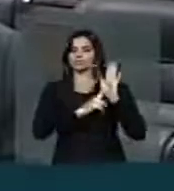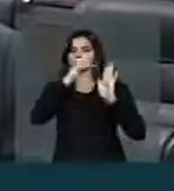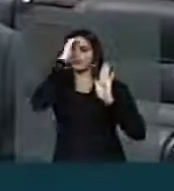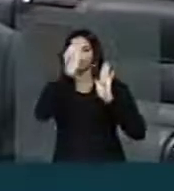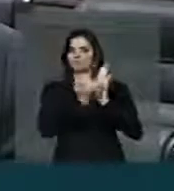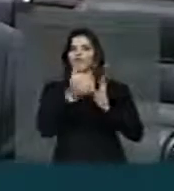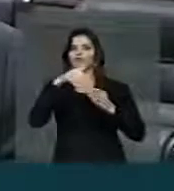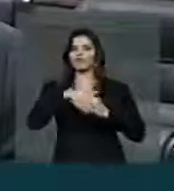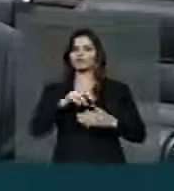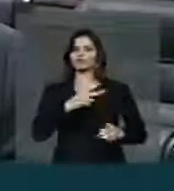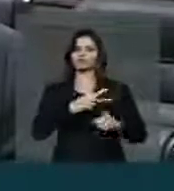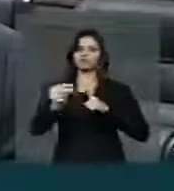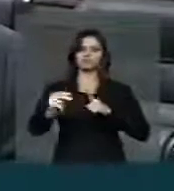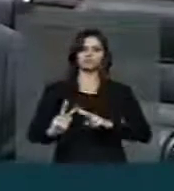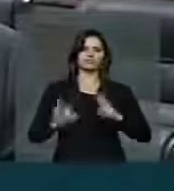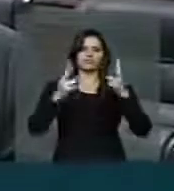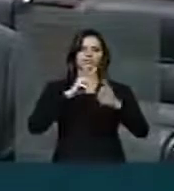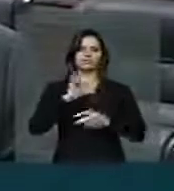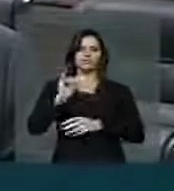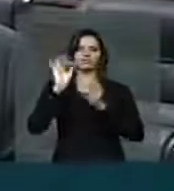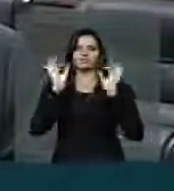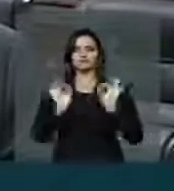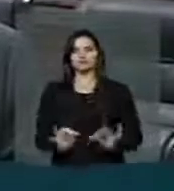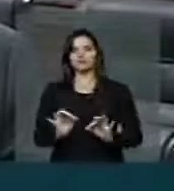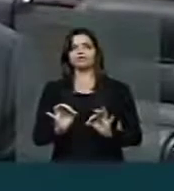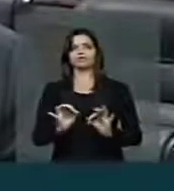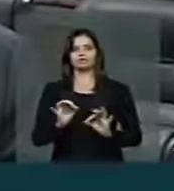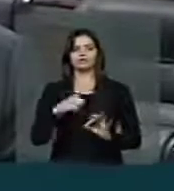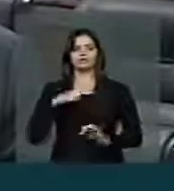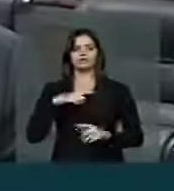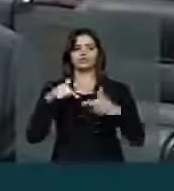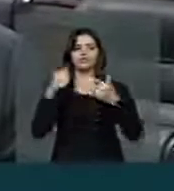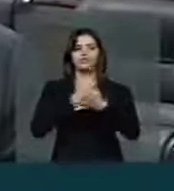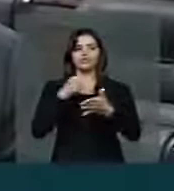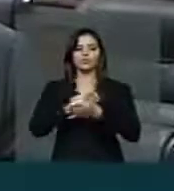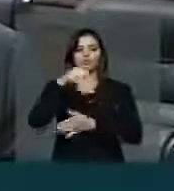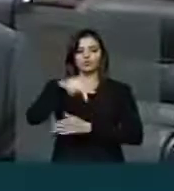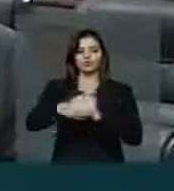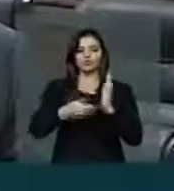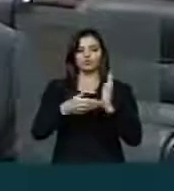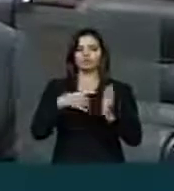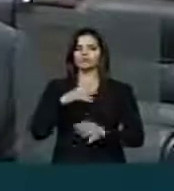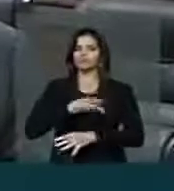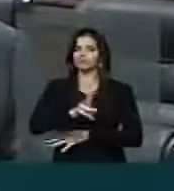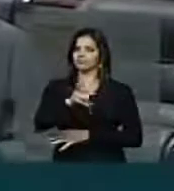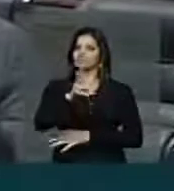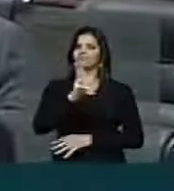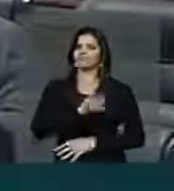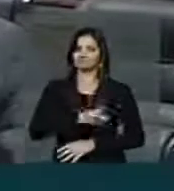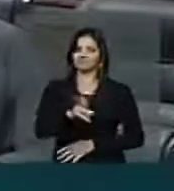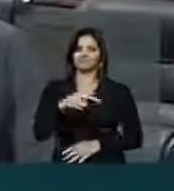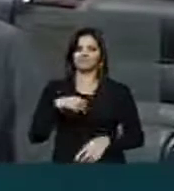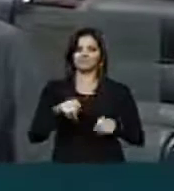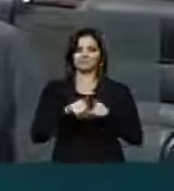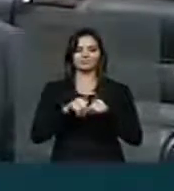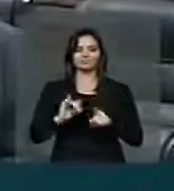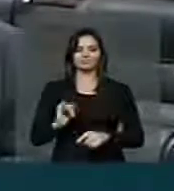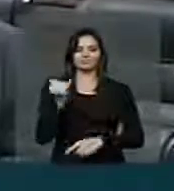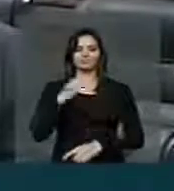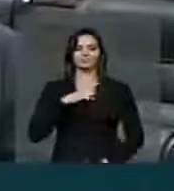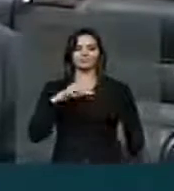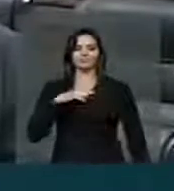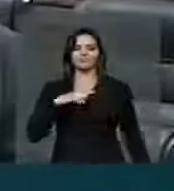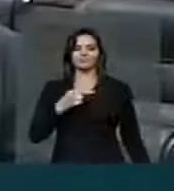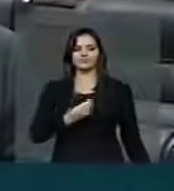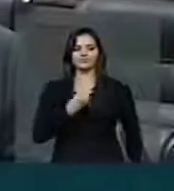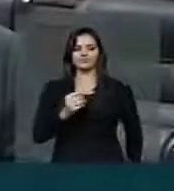Excelência é vencedor. E tenho certeza que a sua luta nessa casa é uma luta permanente, constante. E ainda tive a oportunidade de